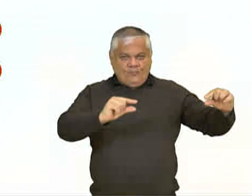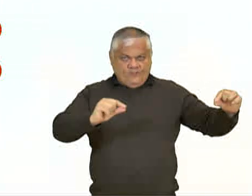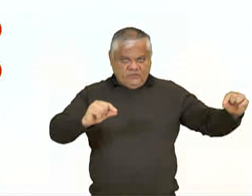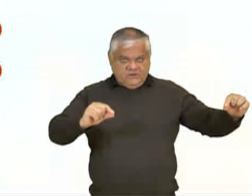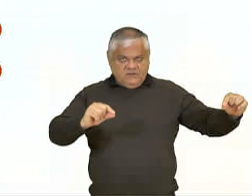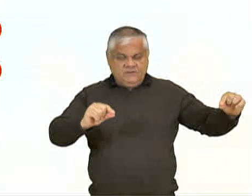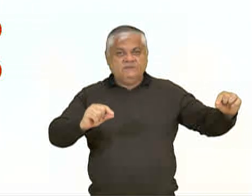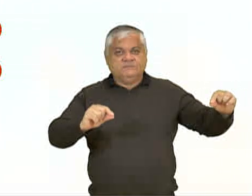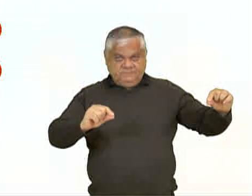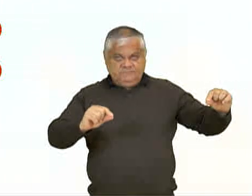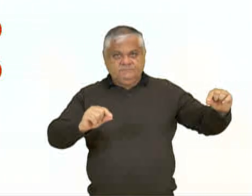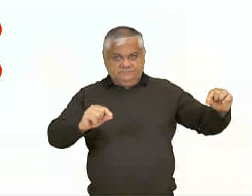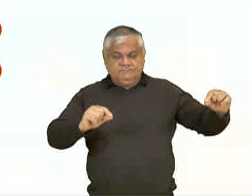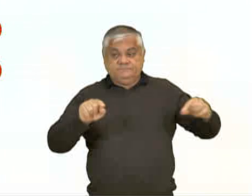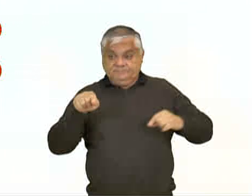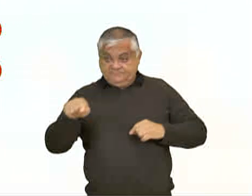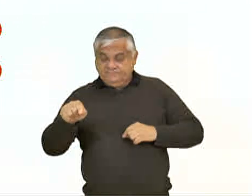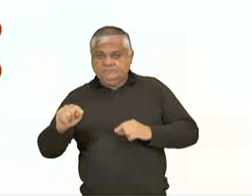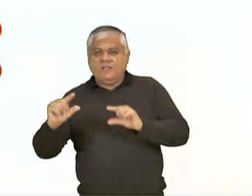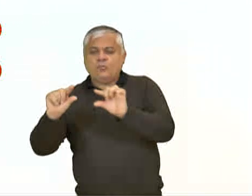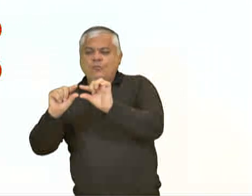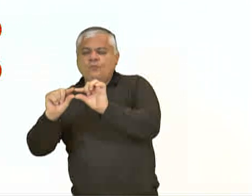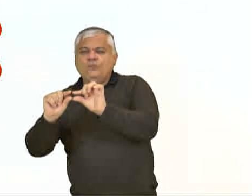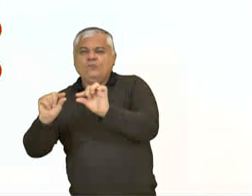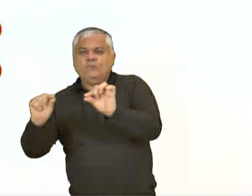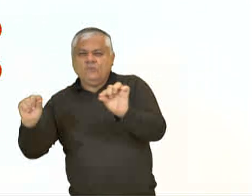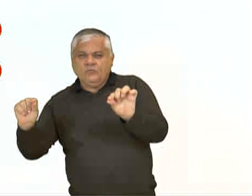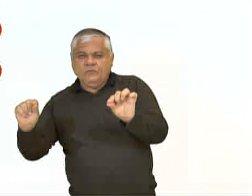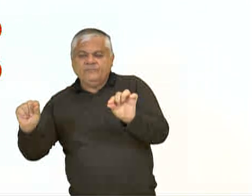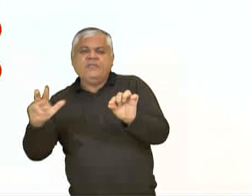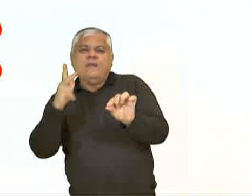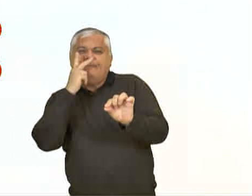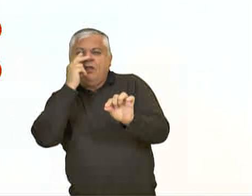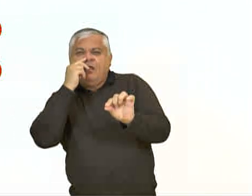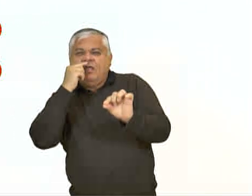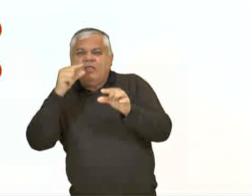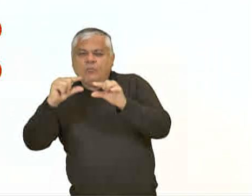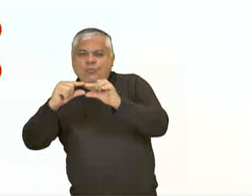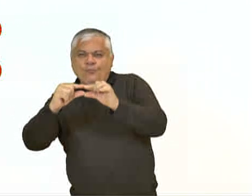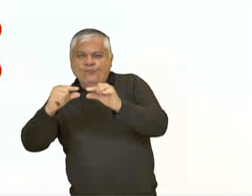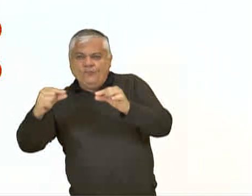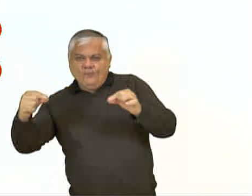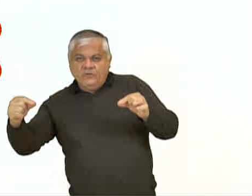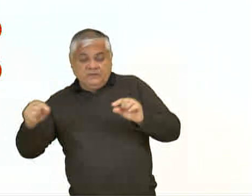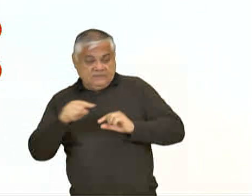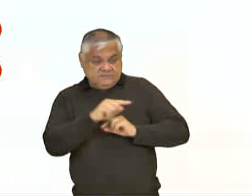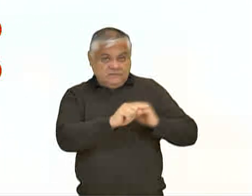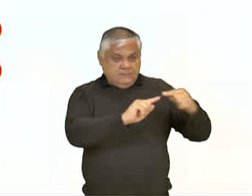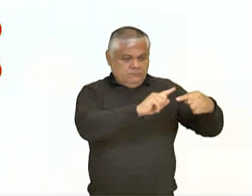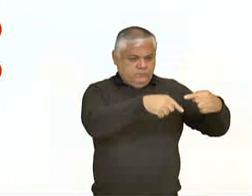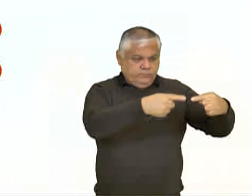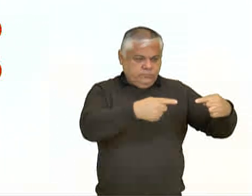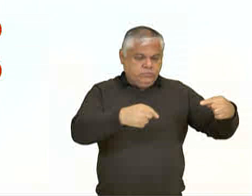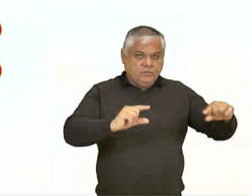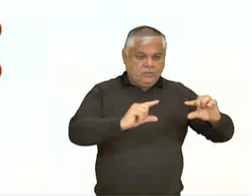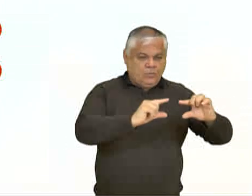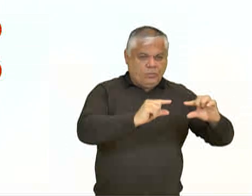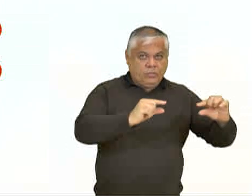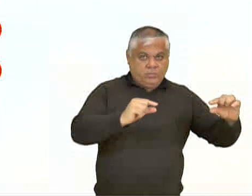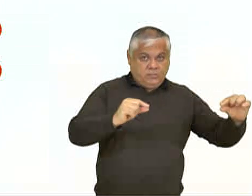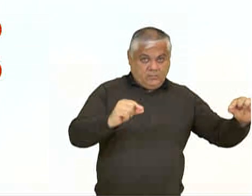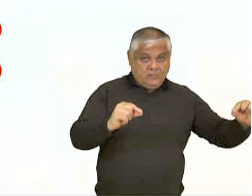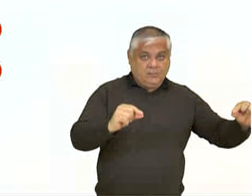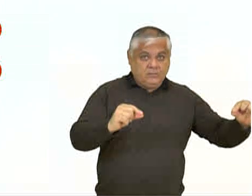Então, plateumintos, corpo achatado, que nos dá a lembrança de uma fita. Os nematódeos apresentam o corpo